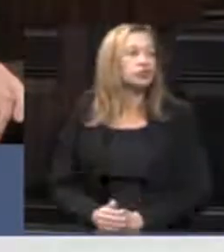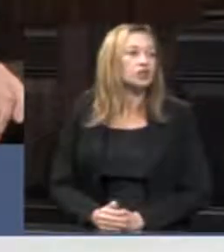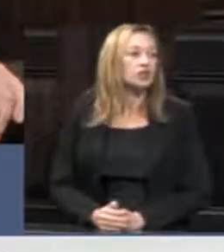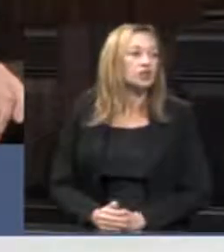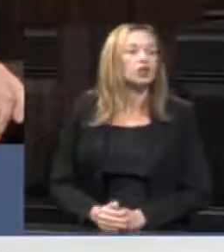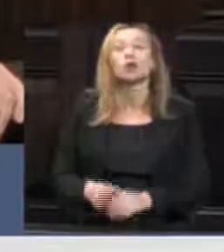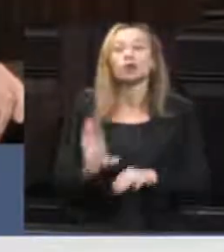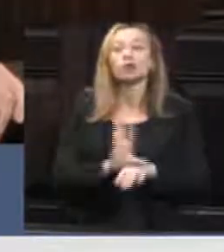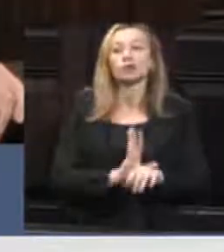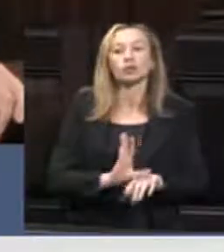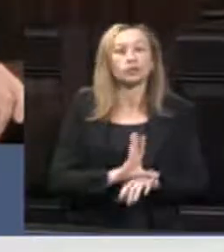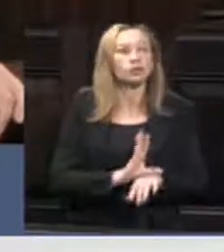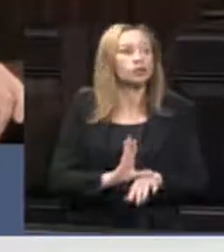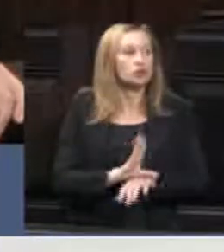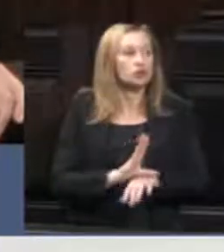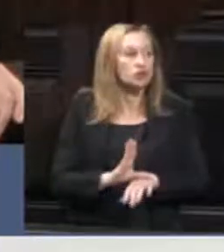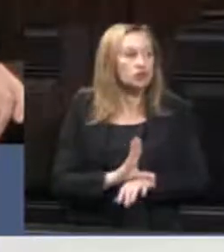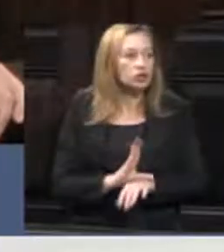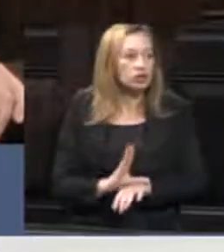Constitucionalidade,